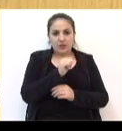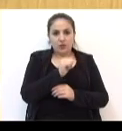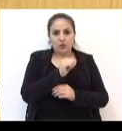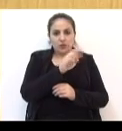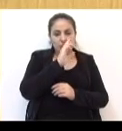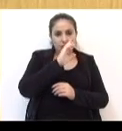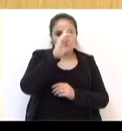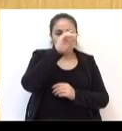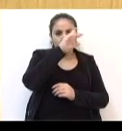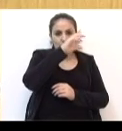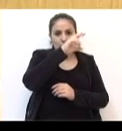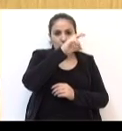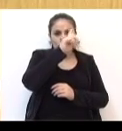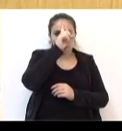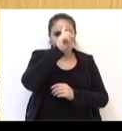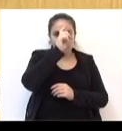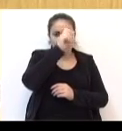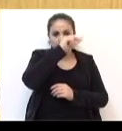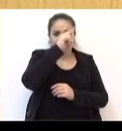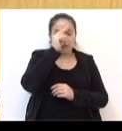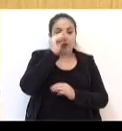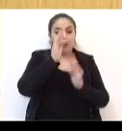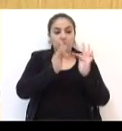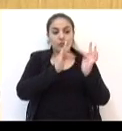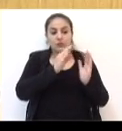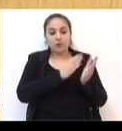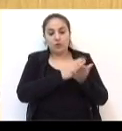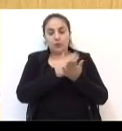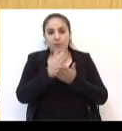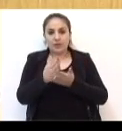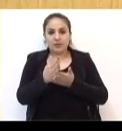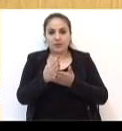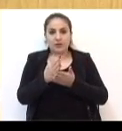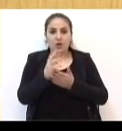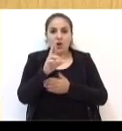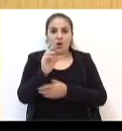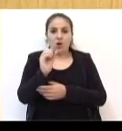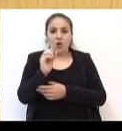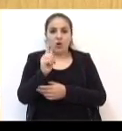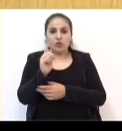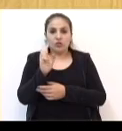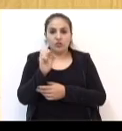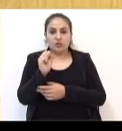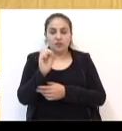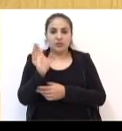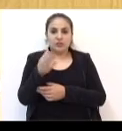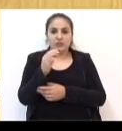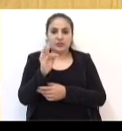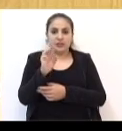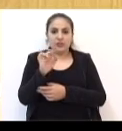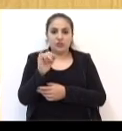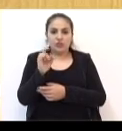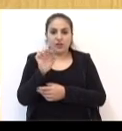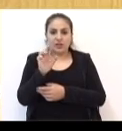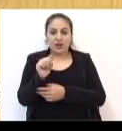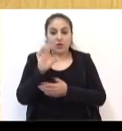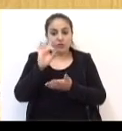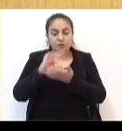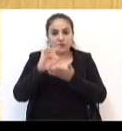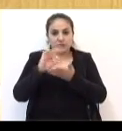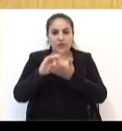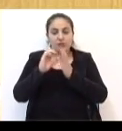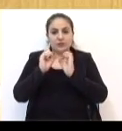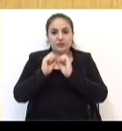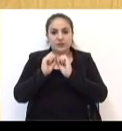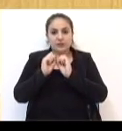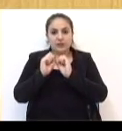direção do Hospital Municipal, a função passa a ser exercida por Roger Teixeira Borges, atual secretário de